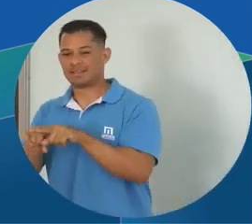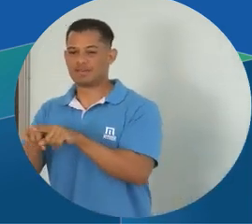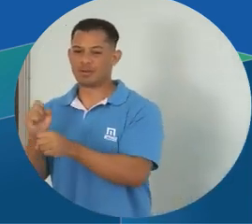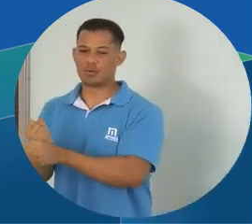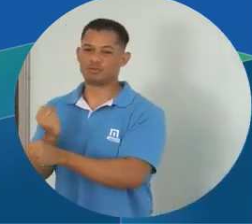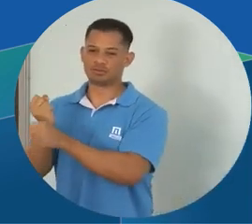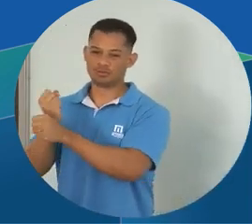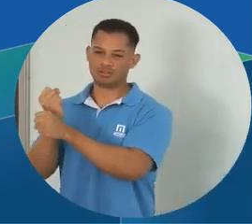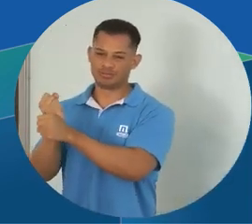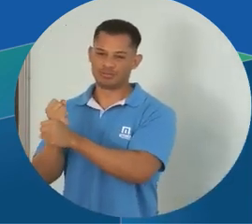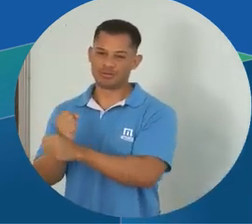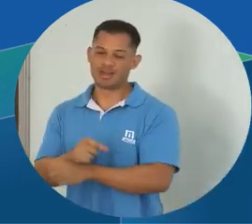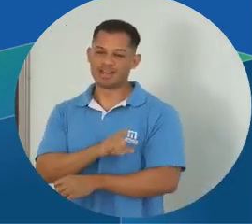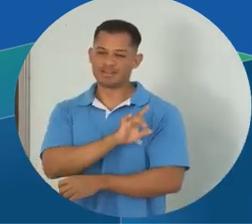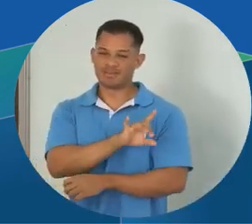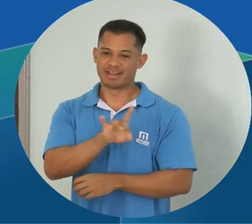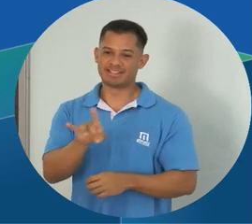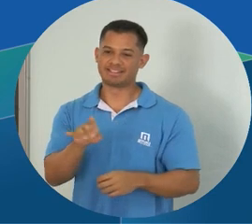construtivo.